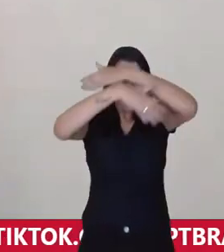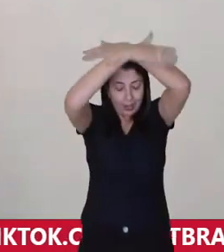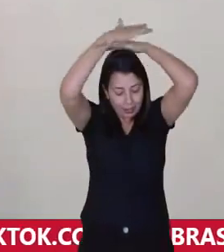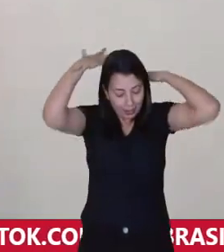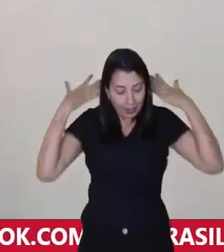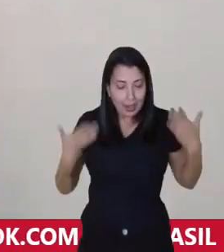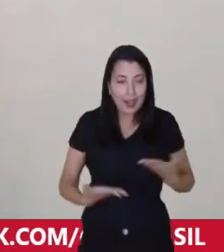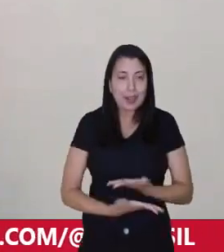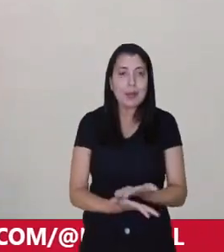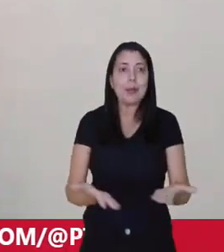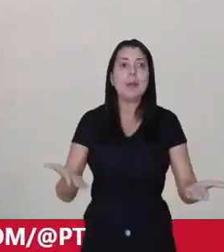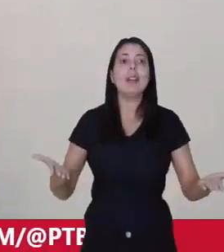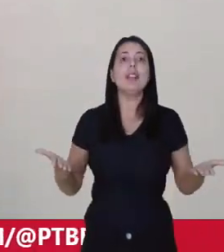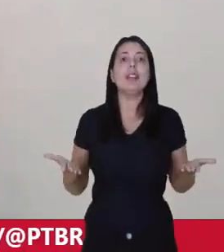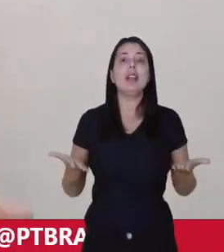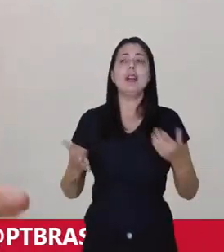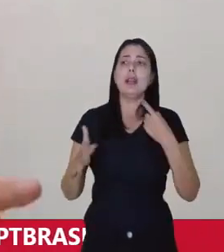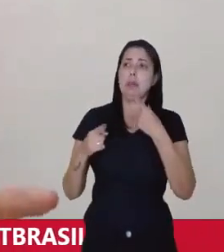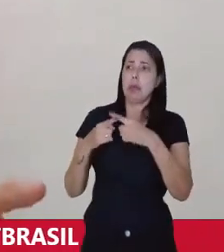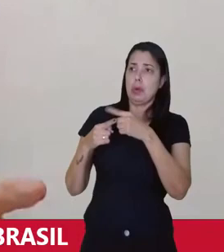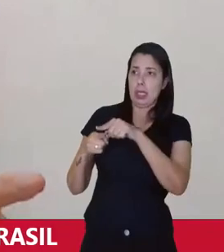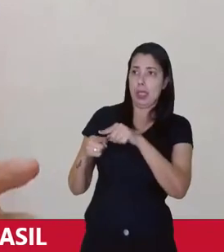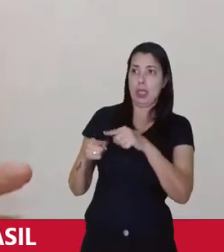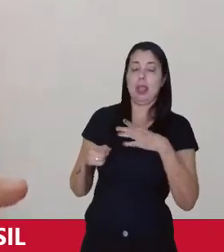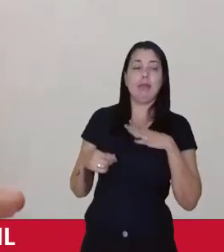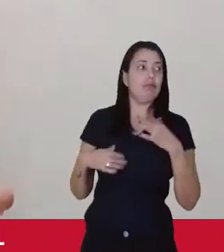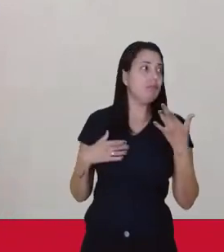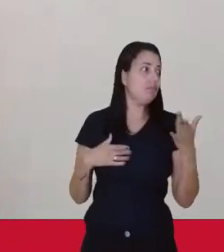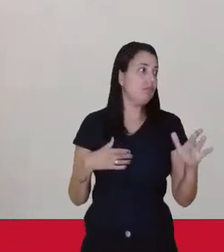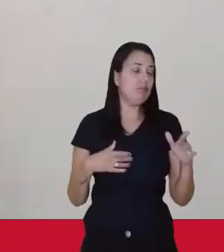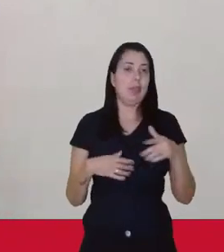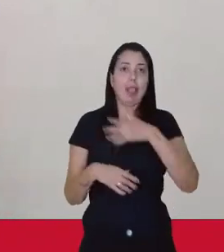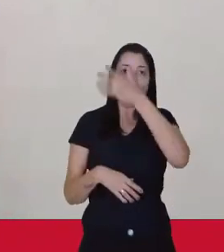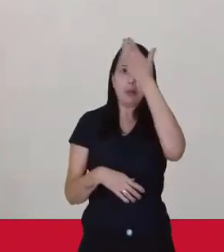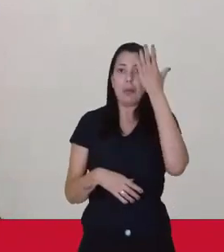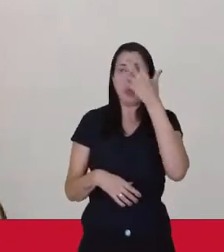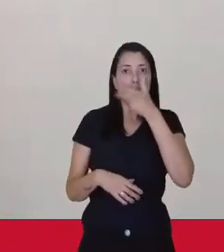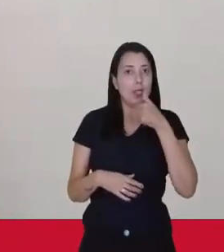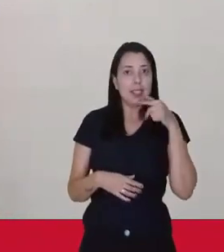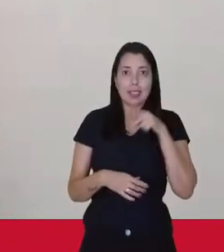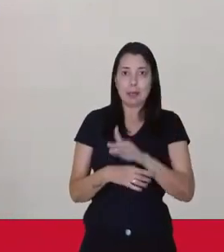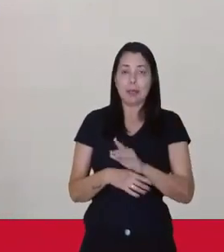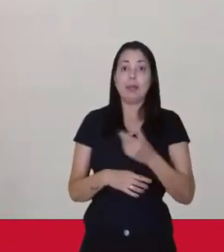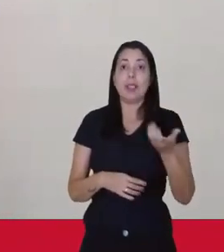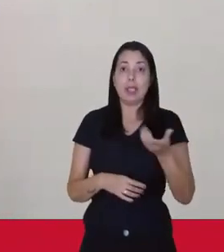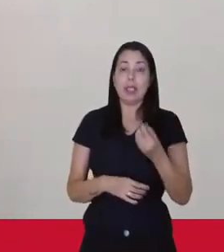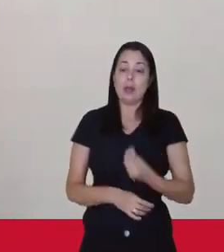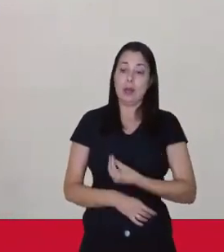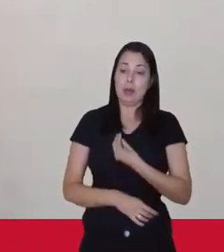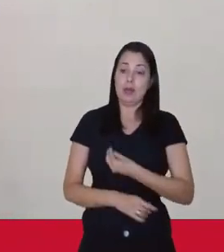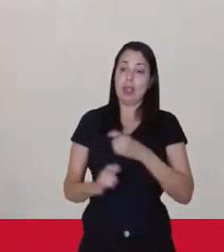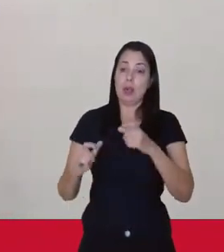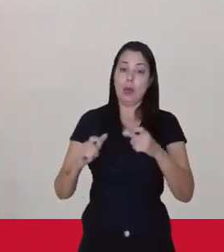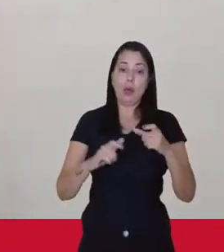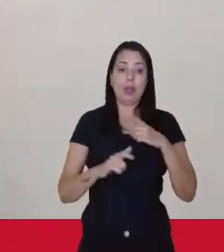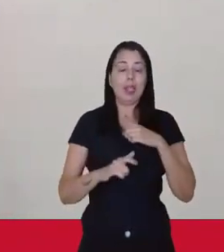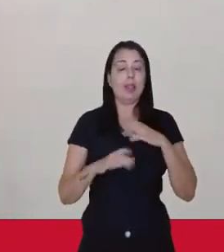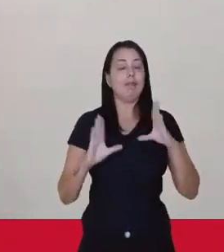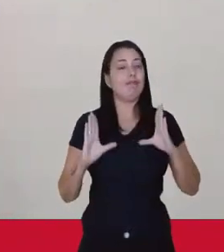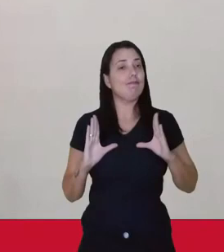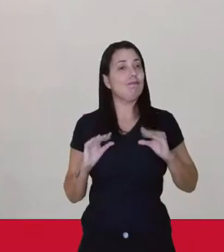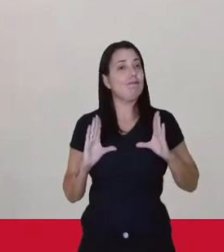gente pergunta para ela o porquê, ela diz, porque é desconfortável ser bonito o tempo todo, e eu quero uma vida onde eu tenha